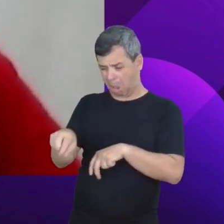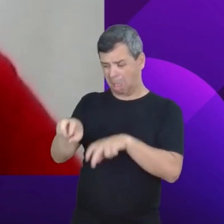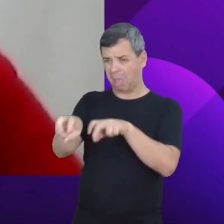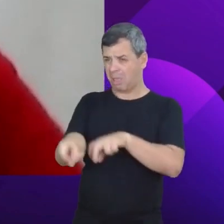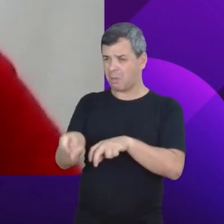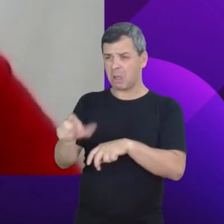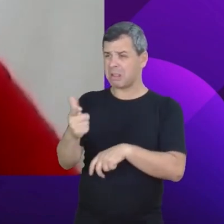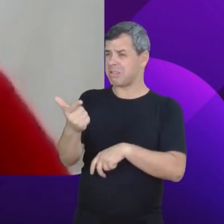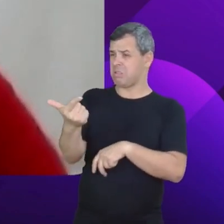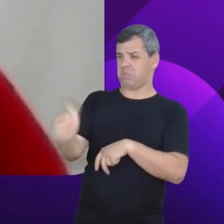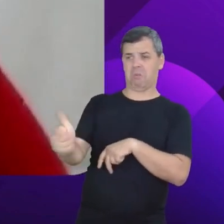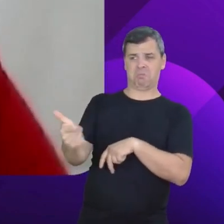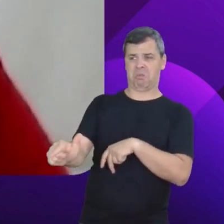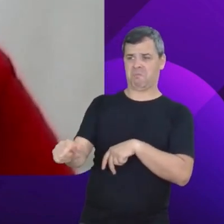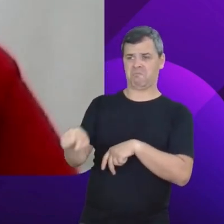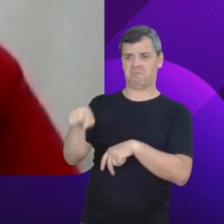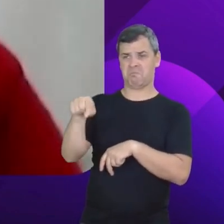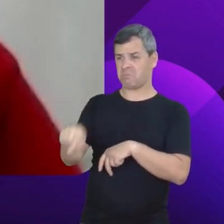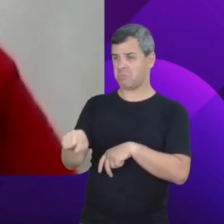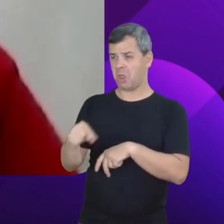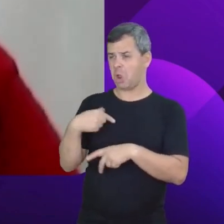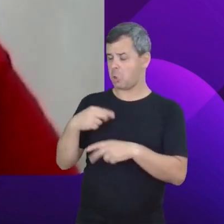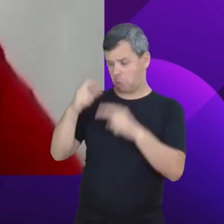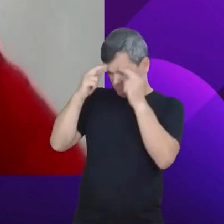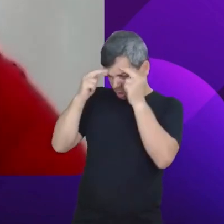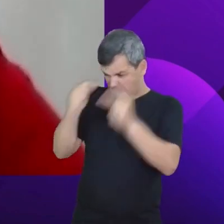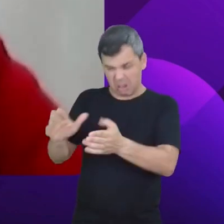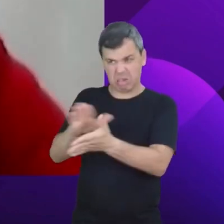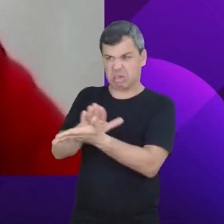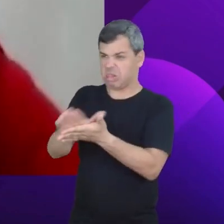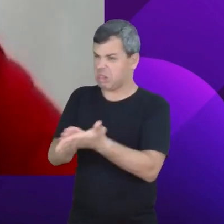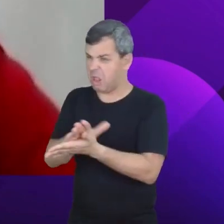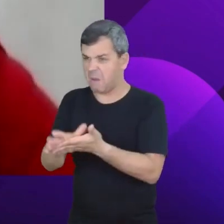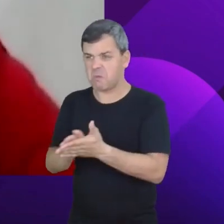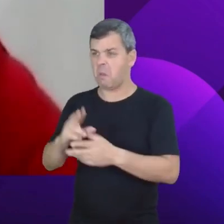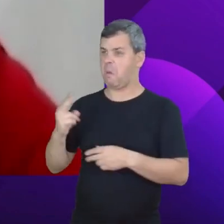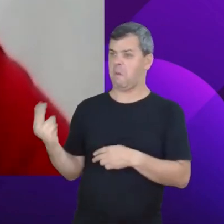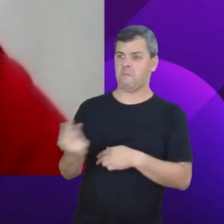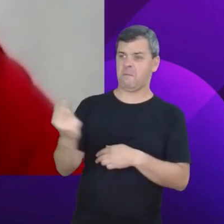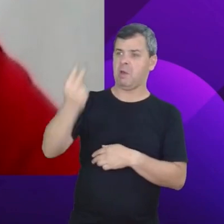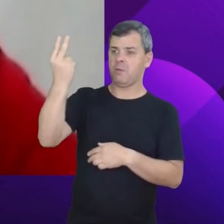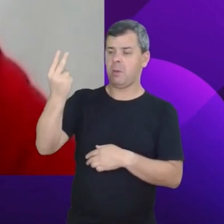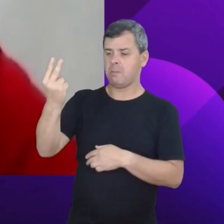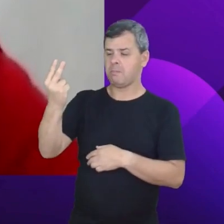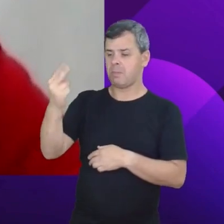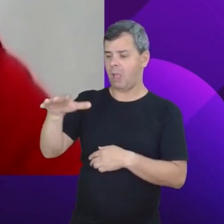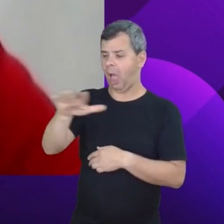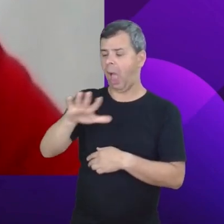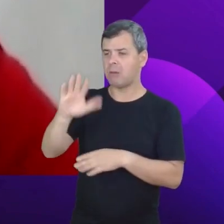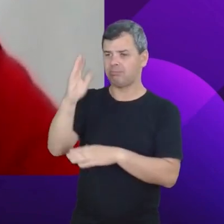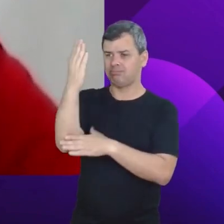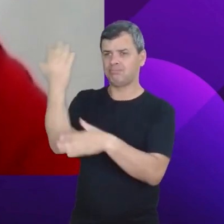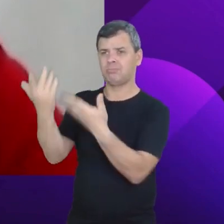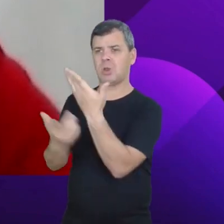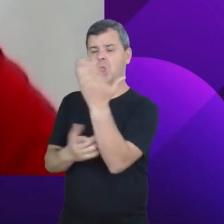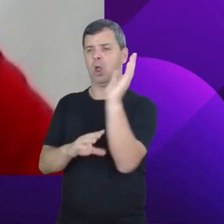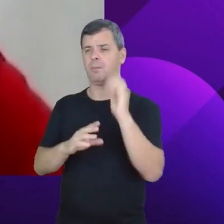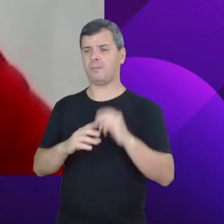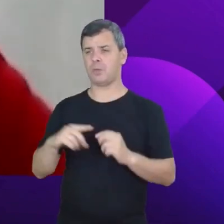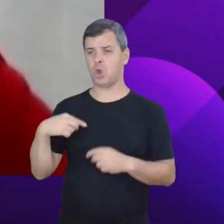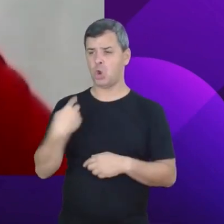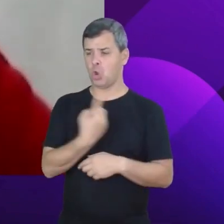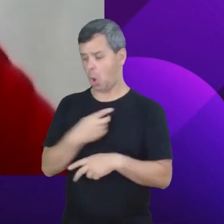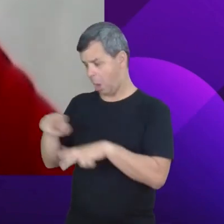agronegócio ele não tem nenhum respeito, nenhuma valorização pelo meio ambiente. E nós